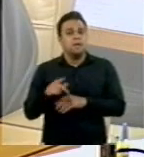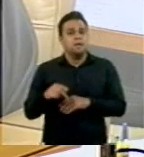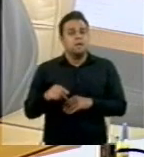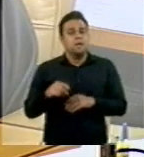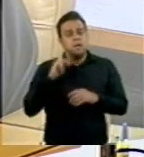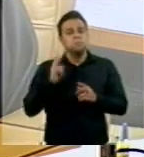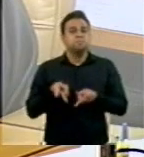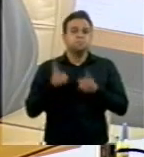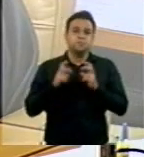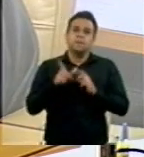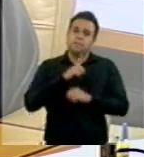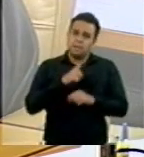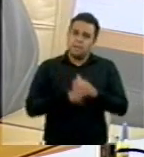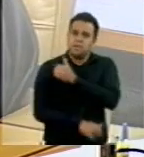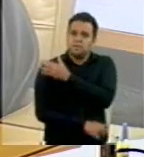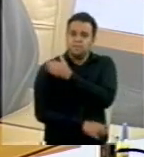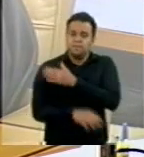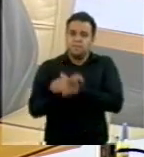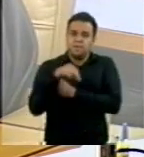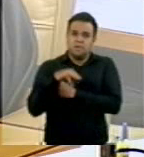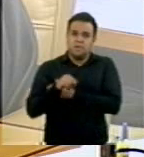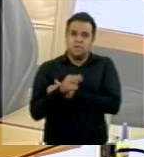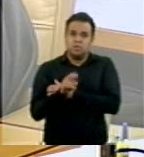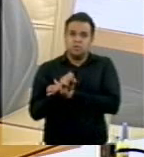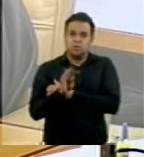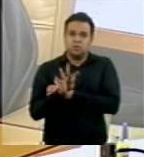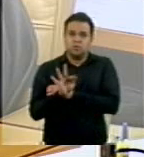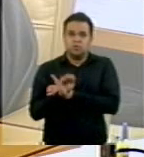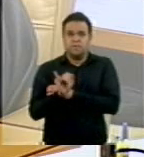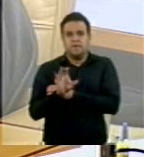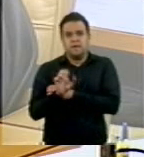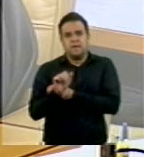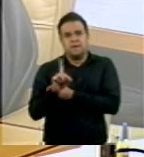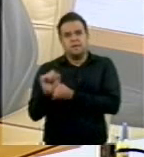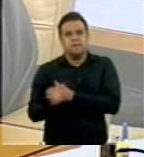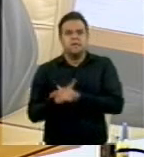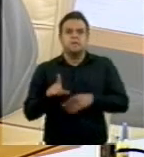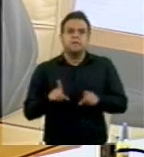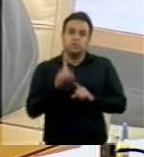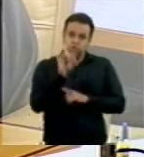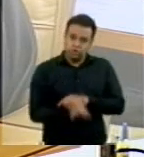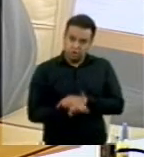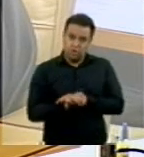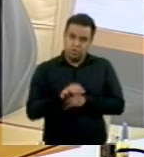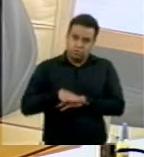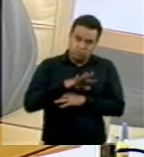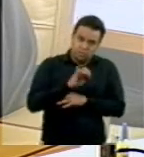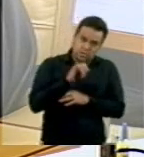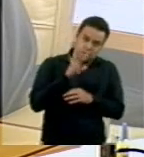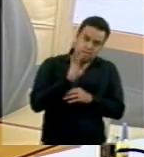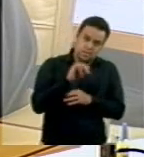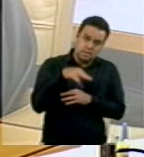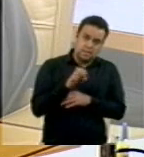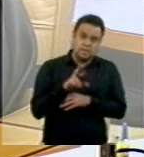uma discriminação injustificável, tanto do ponto de vista do direito interno, quanto do ponto de vista